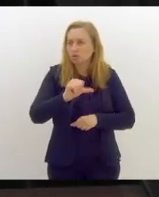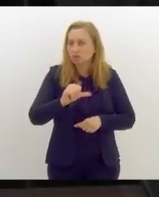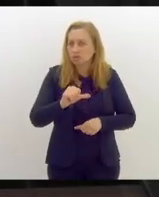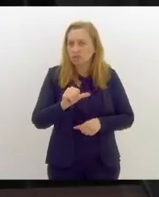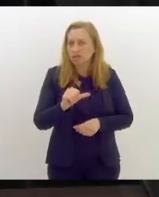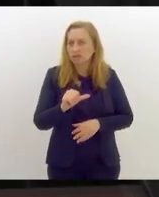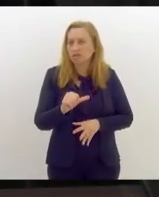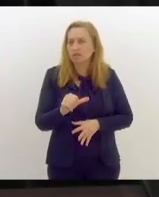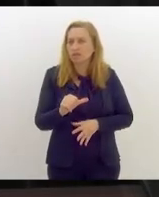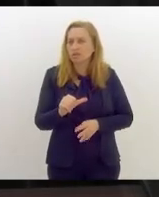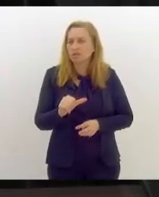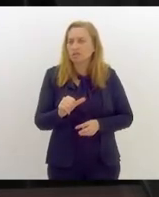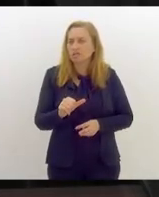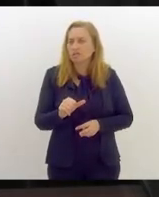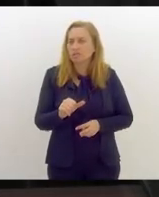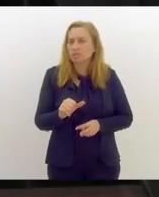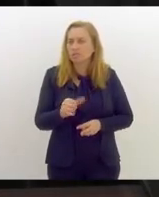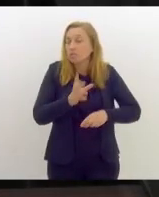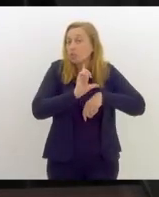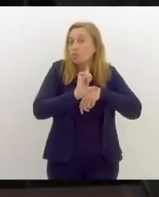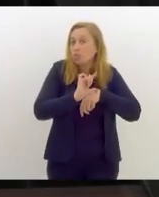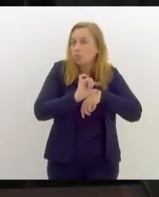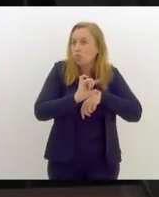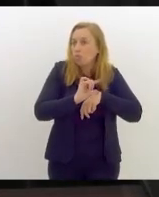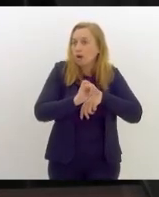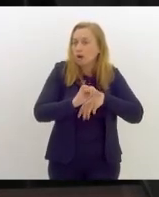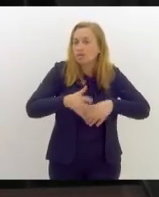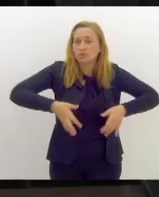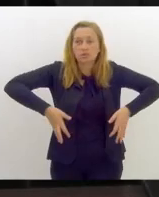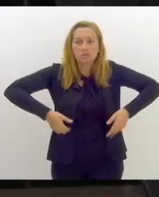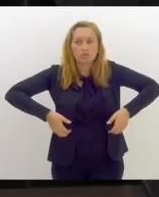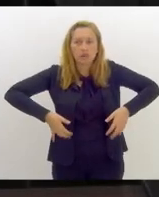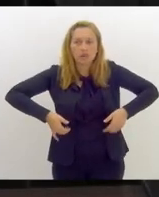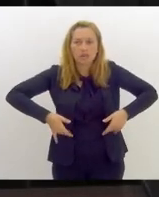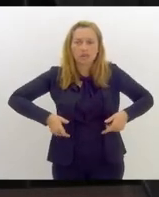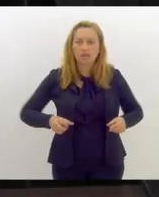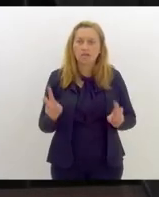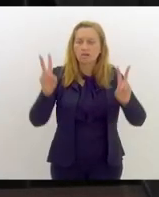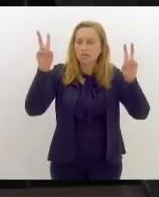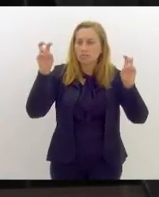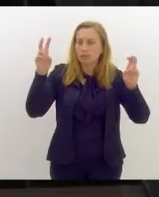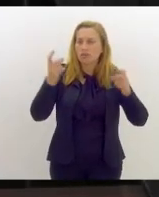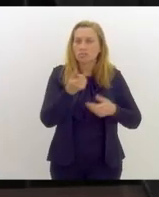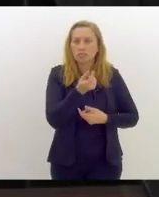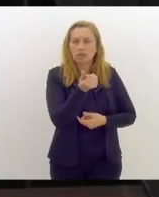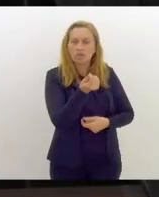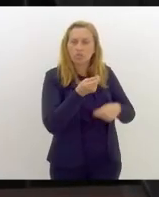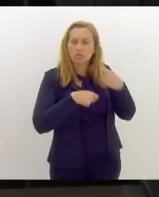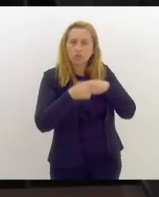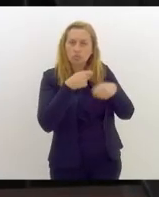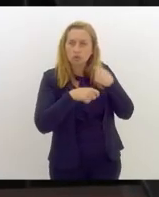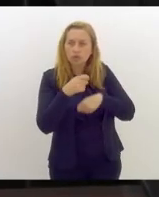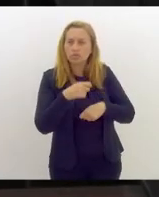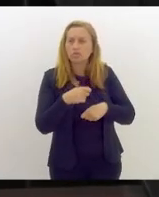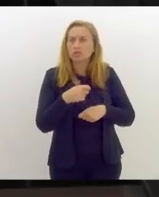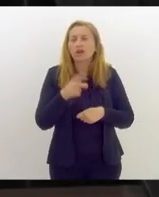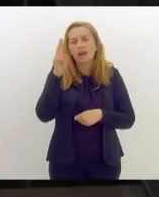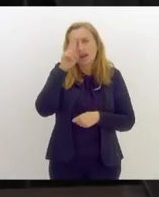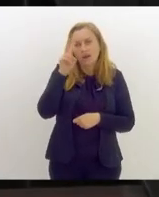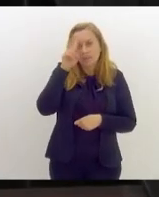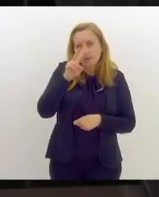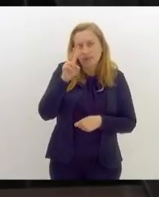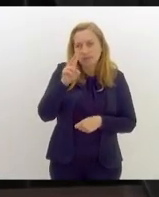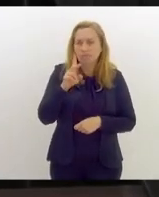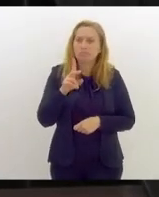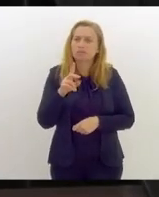drástica a os horários de Paquetá pela questão da economia né E com isso Lembrando que